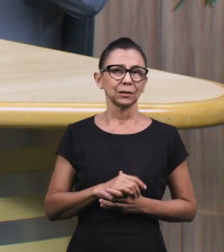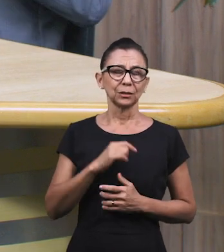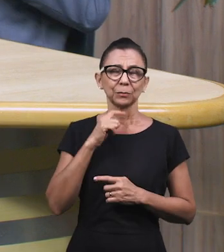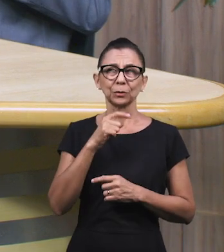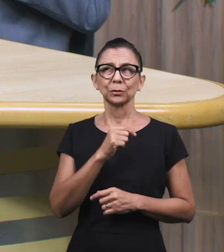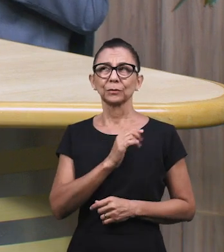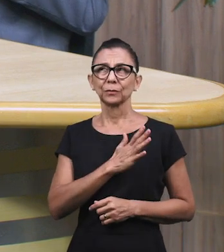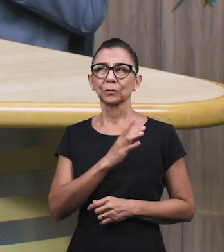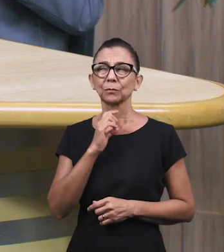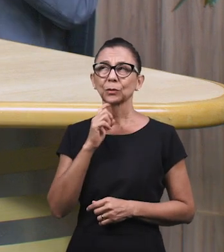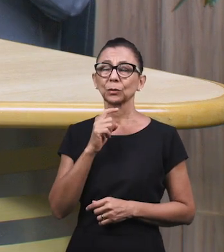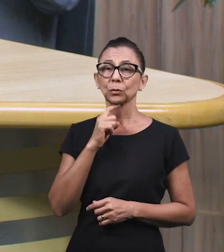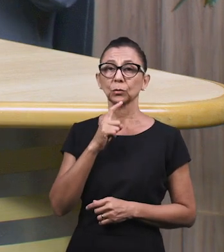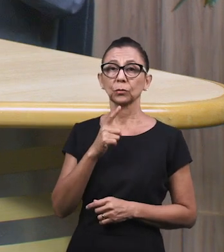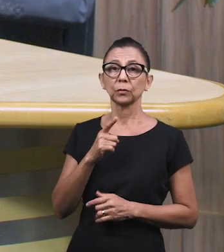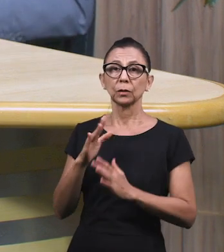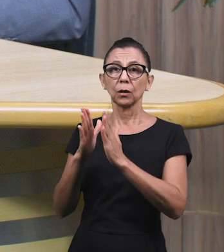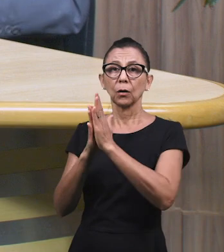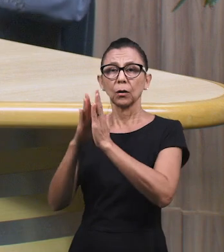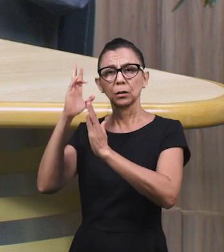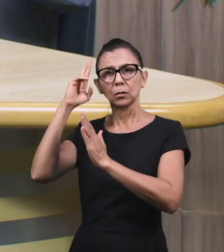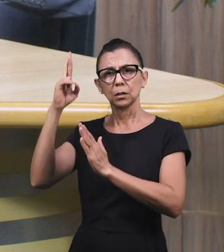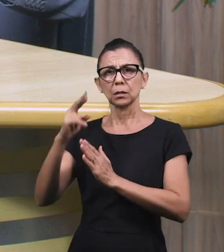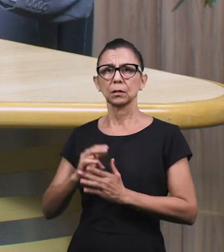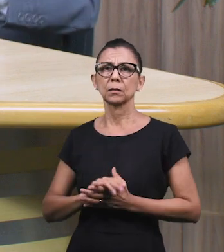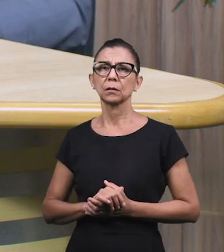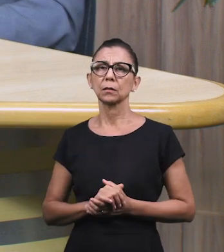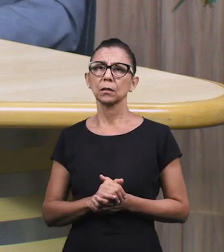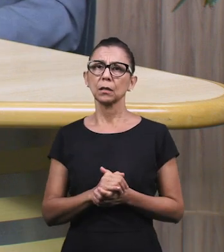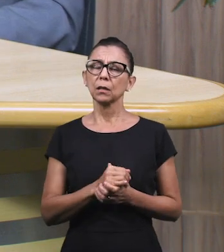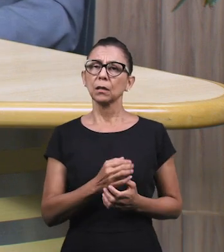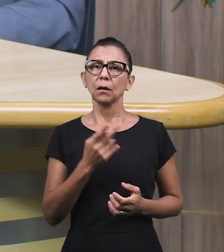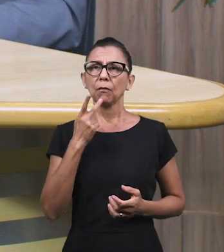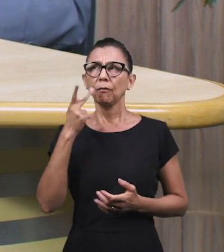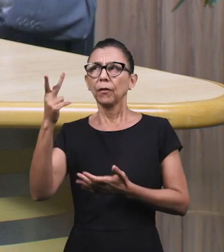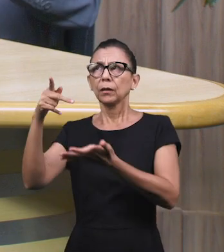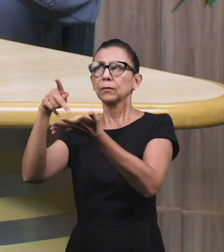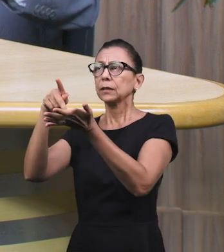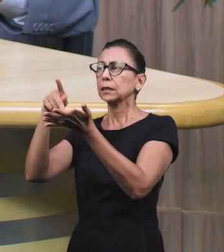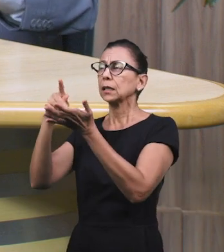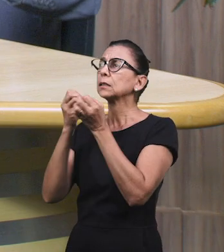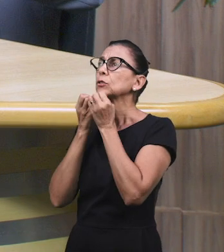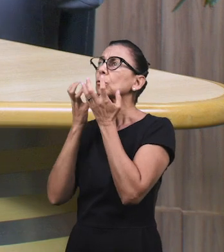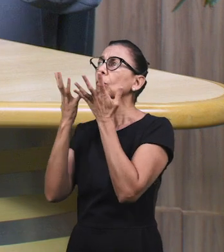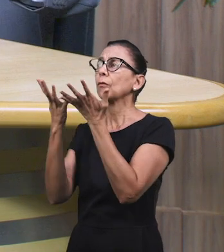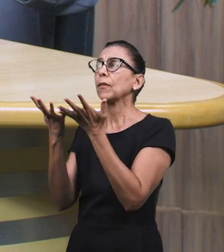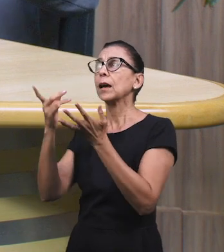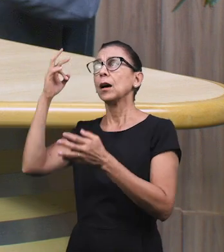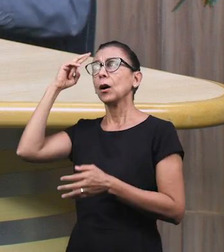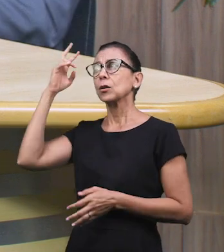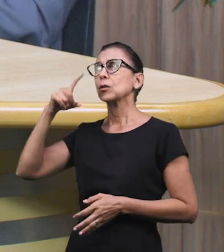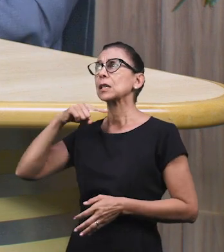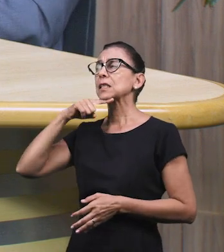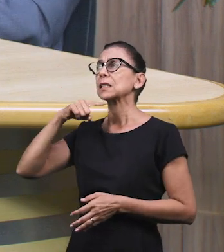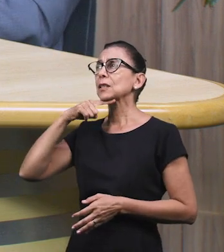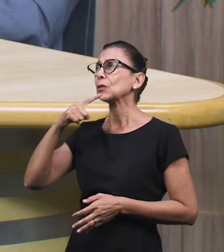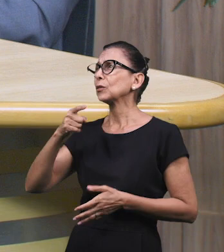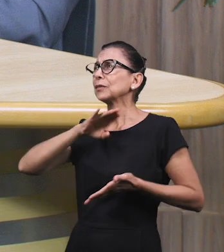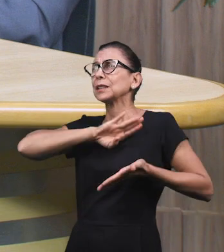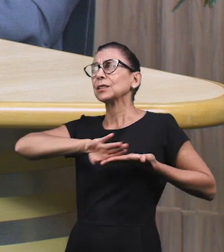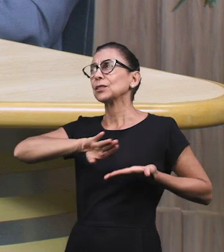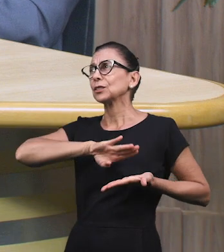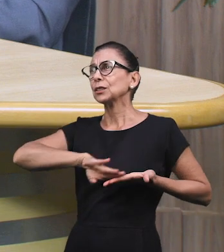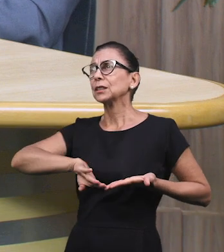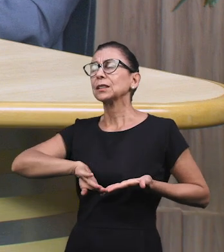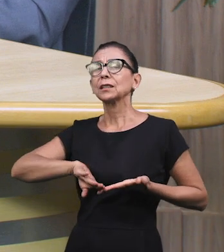ainda tem essa dúvida no coração. Vai aos pés do Senhor, seja honesto e sincero com o Senhor. Senhor, eu quero que essa dúvida saia de mim.